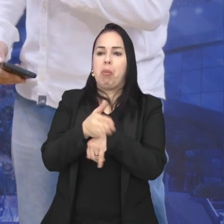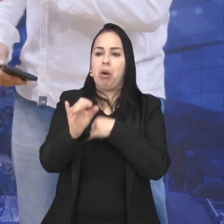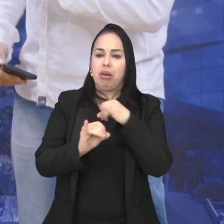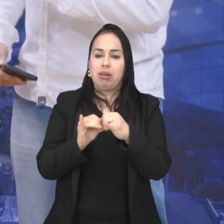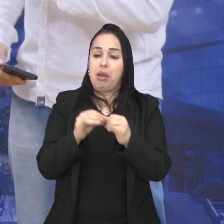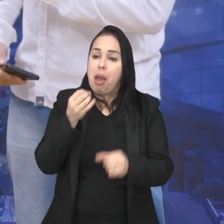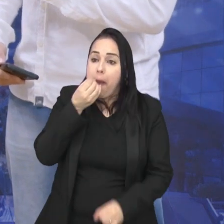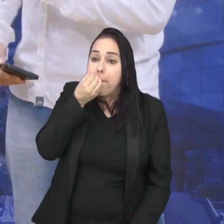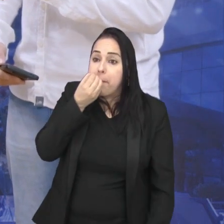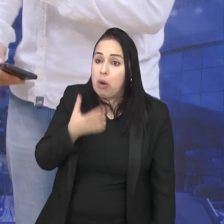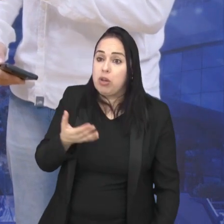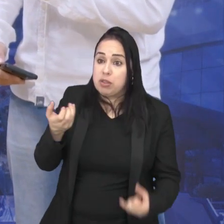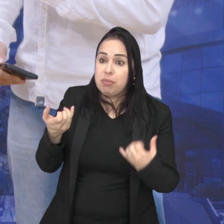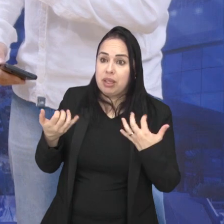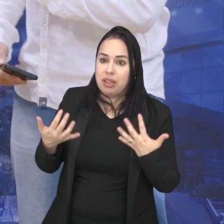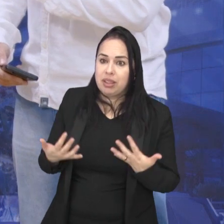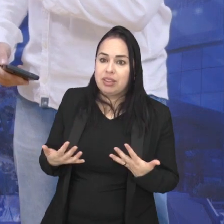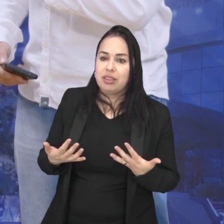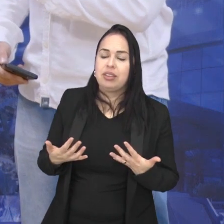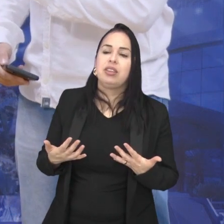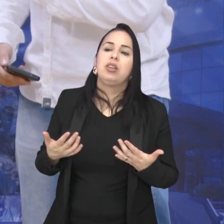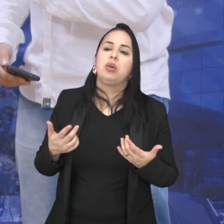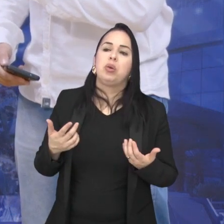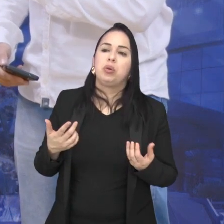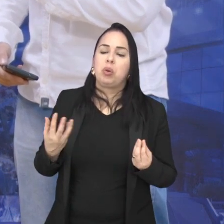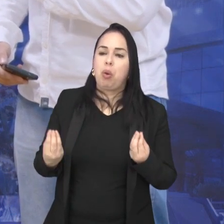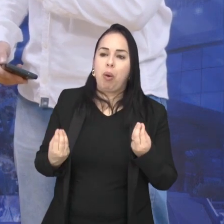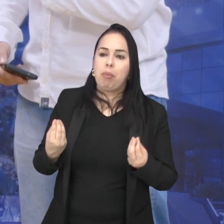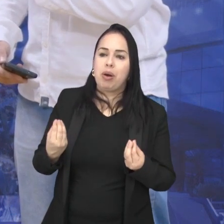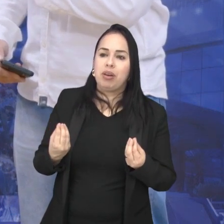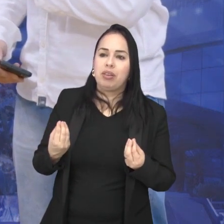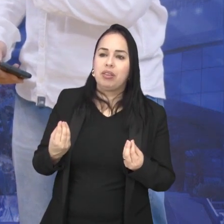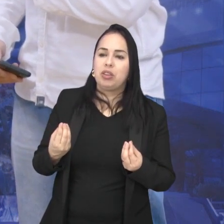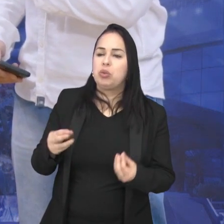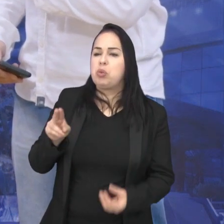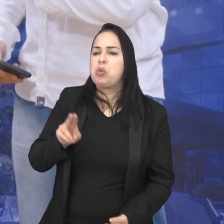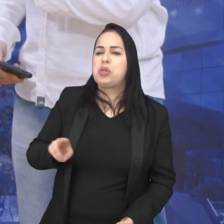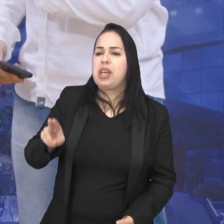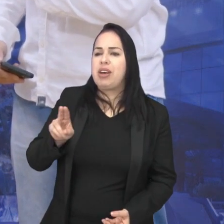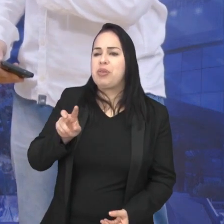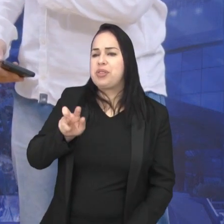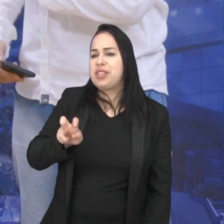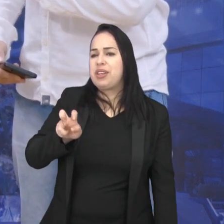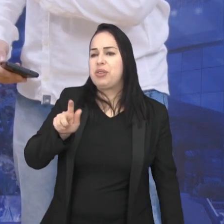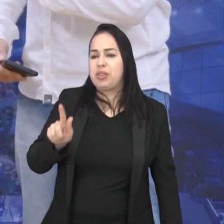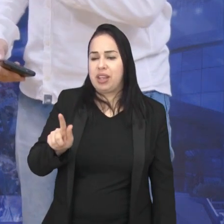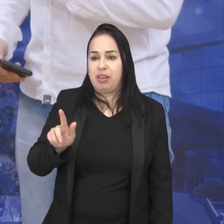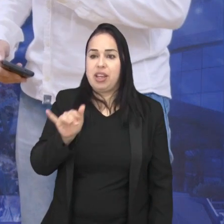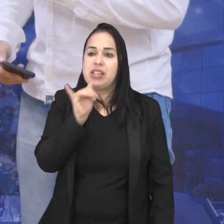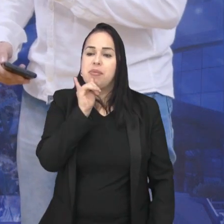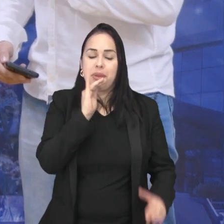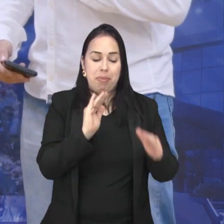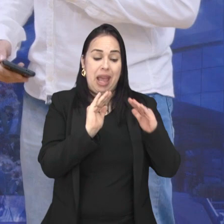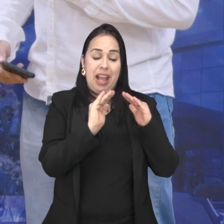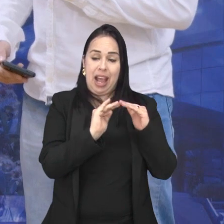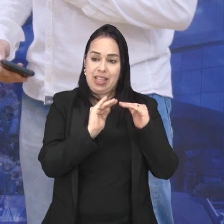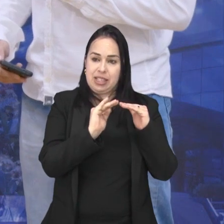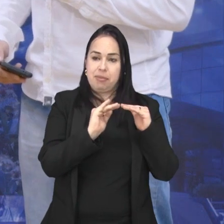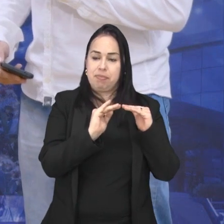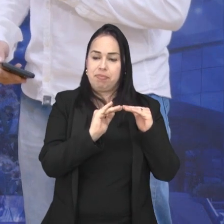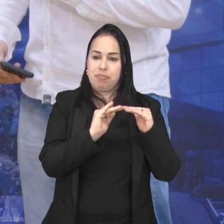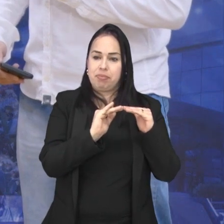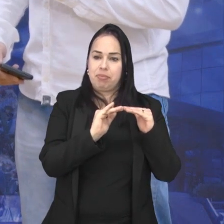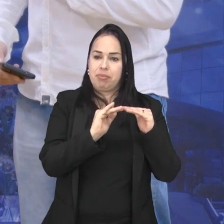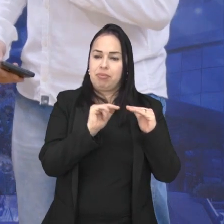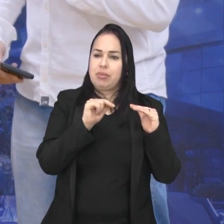e eu acho que é bom a gente pontuar isso também, né? Onde que esse 5G ele pode ser aplicado? Na nossa casa, no nosso dia a